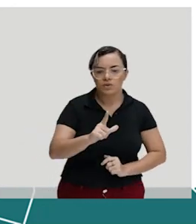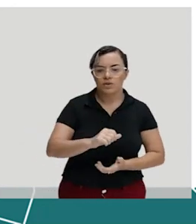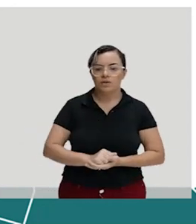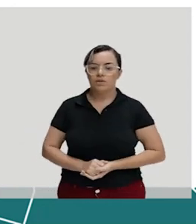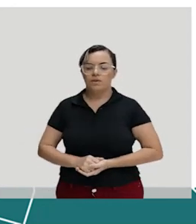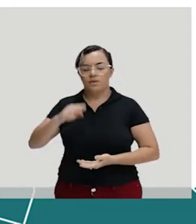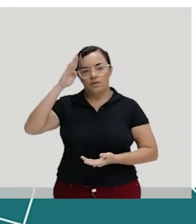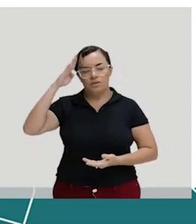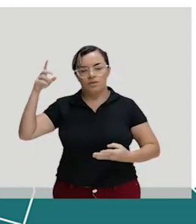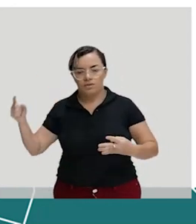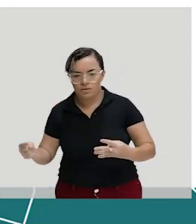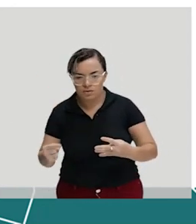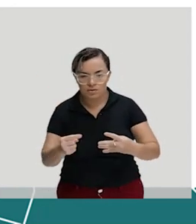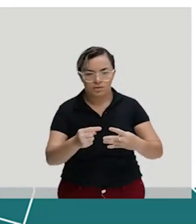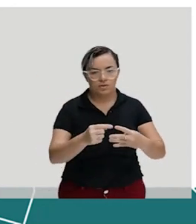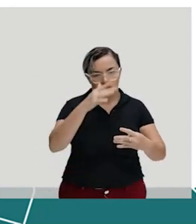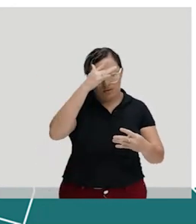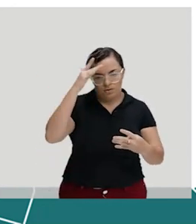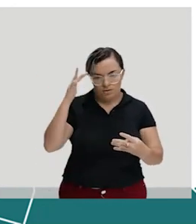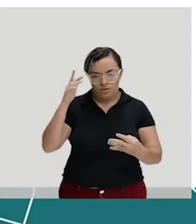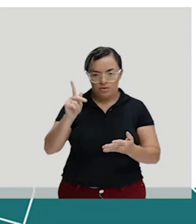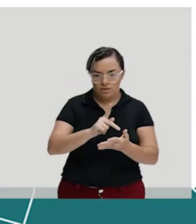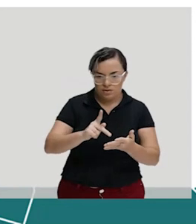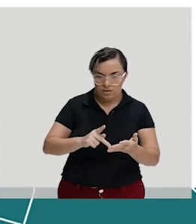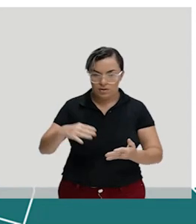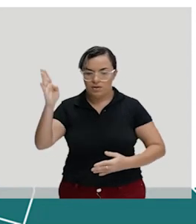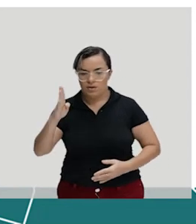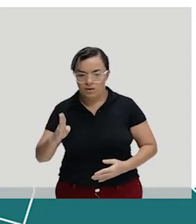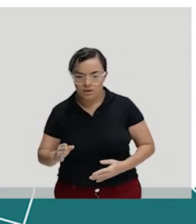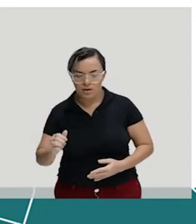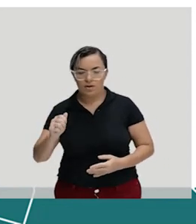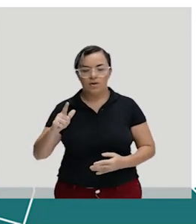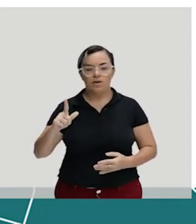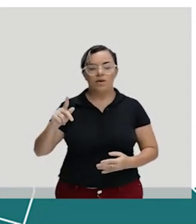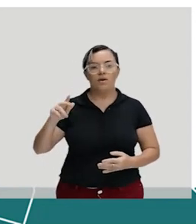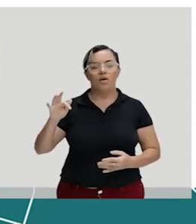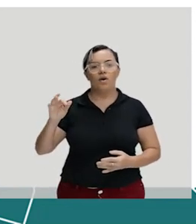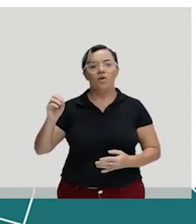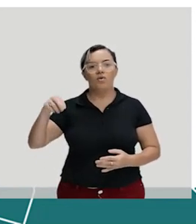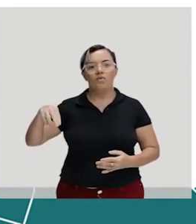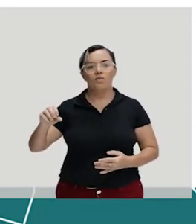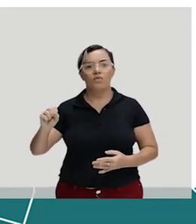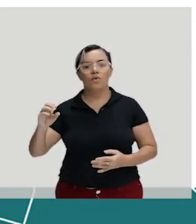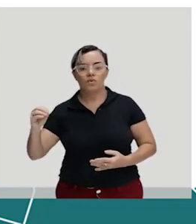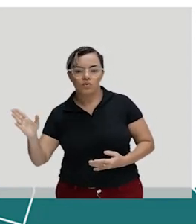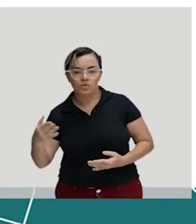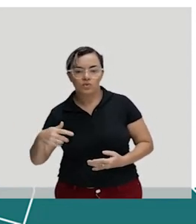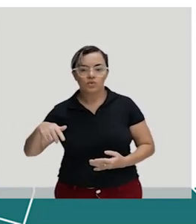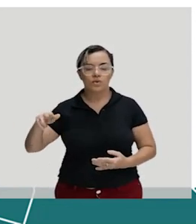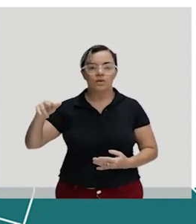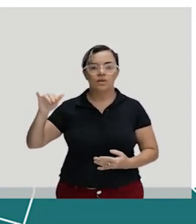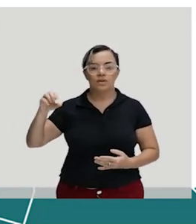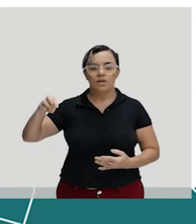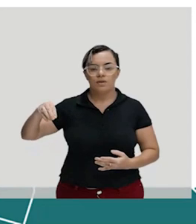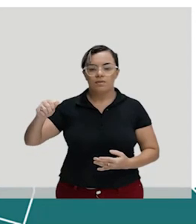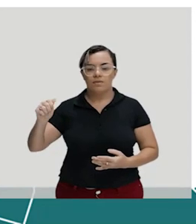os principais simbolistas da poesia brasileira Afonsos de Guimarães que defendeu a